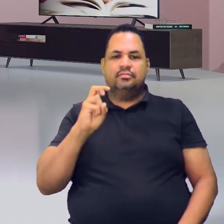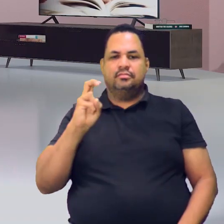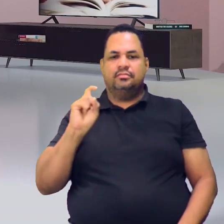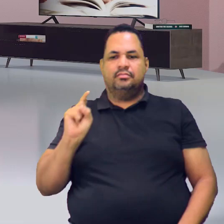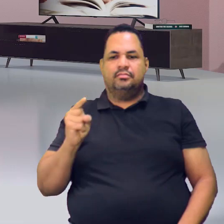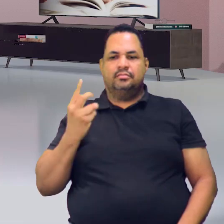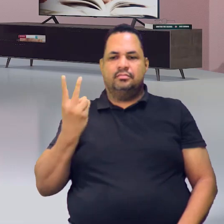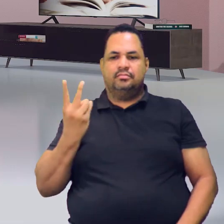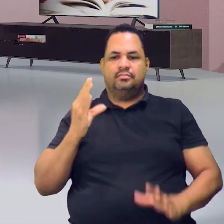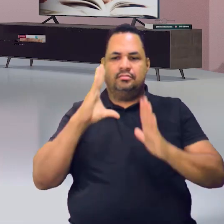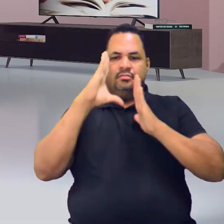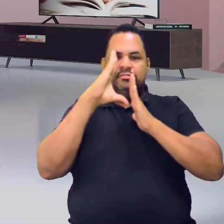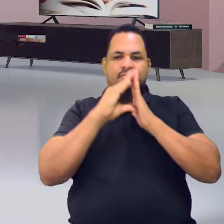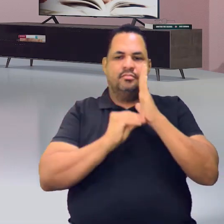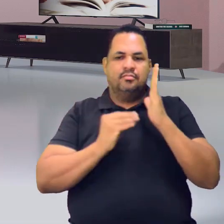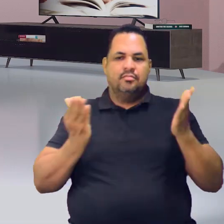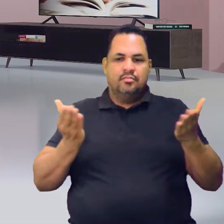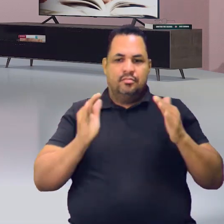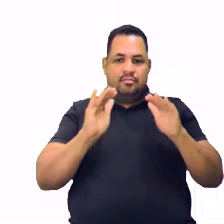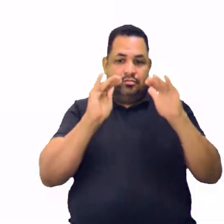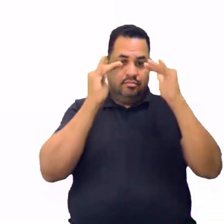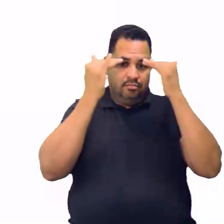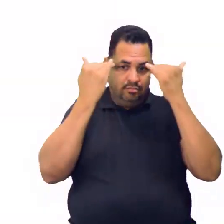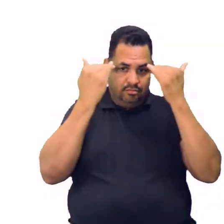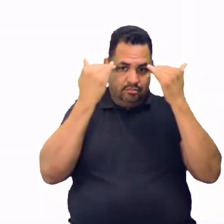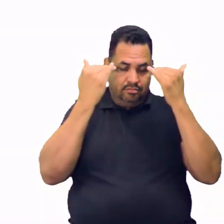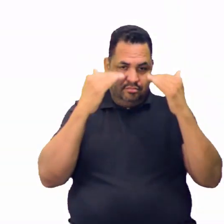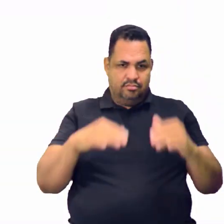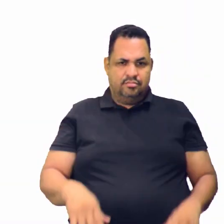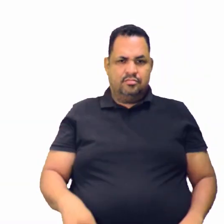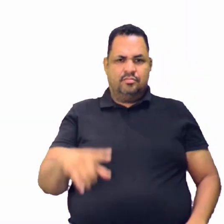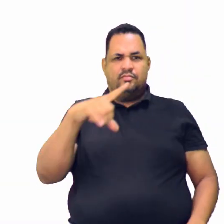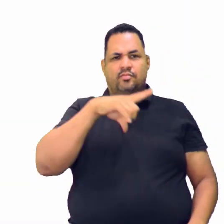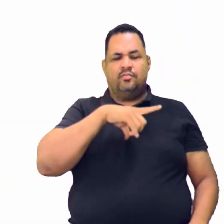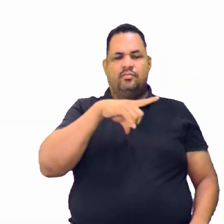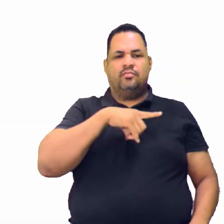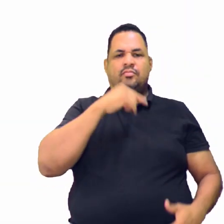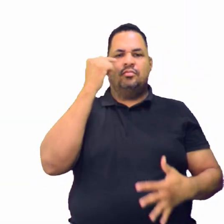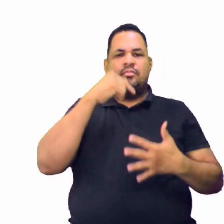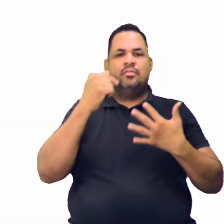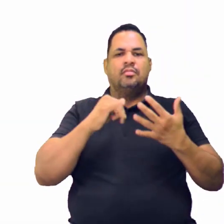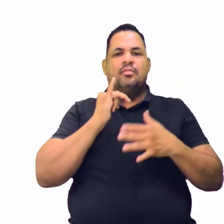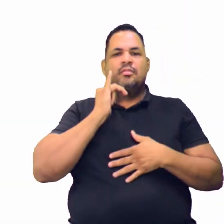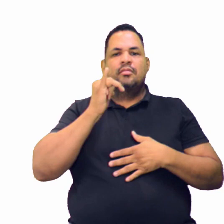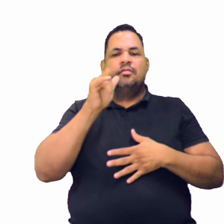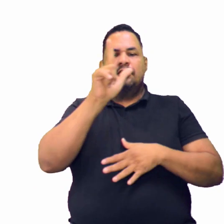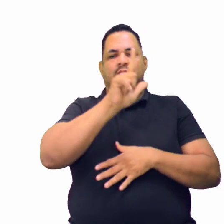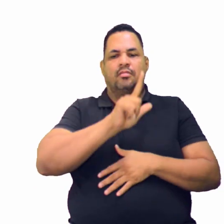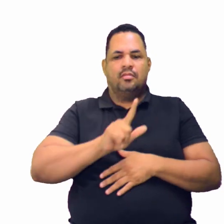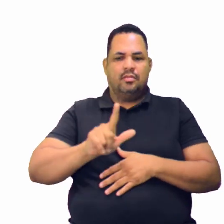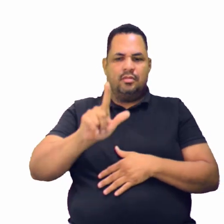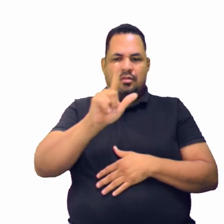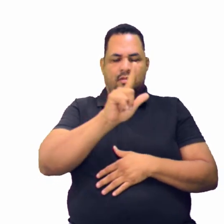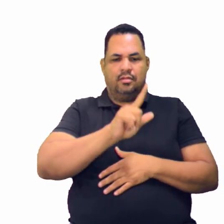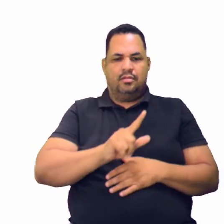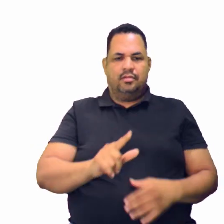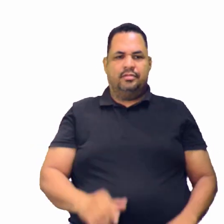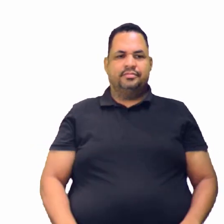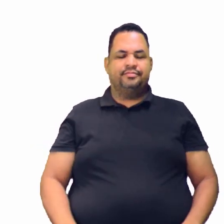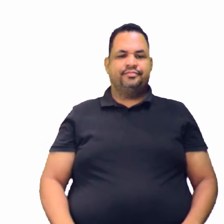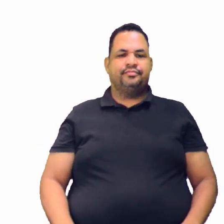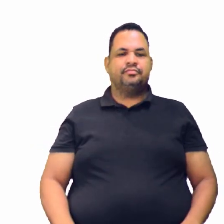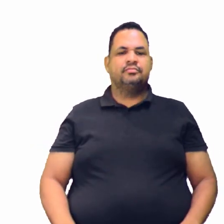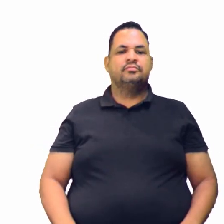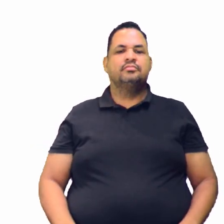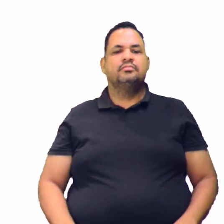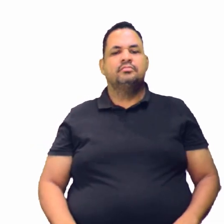35.2, revisão de conteúdo de olho na tela. Temos aqui o seguinte, elemento da narrativa literária. Aí